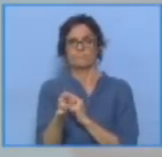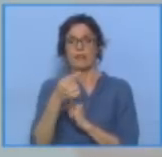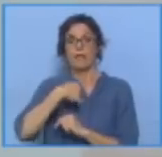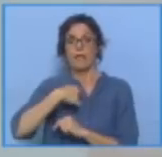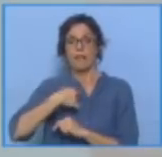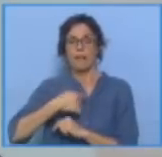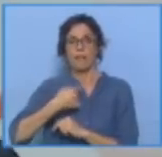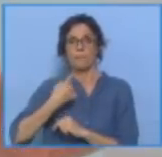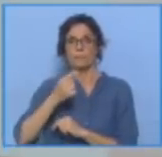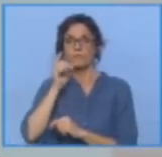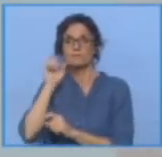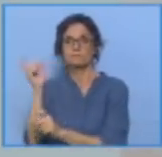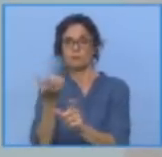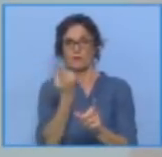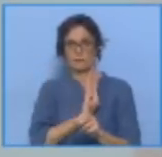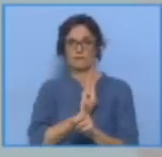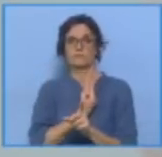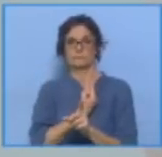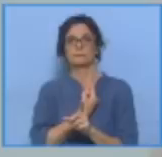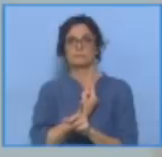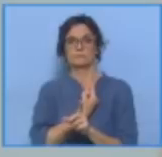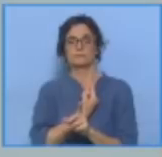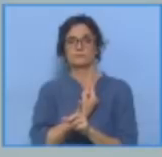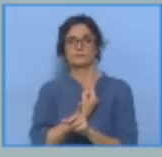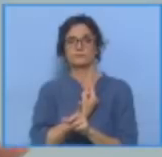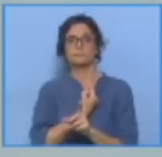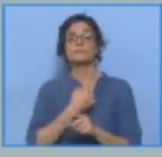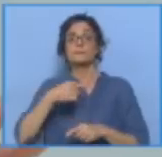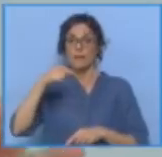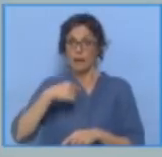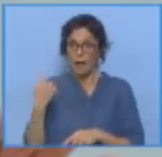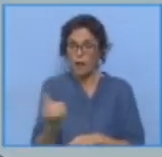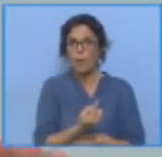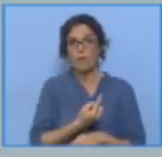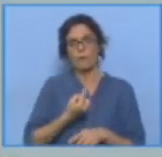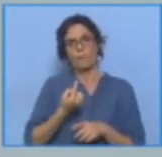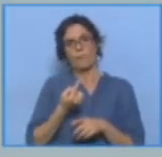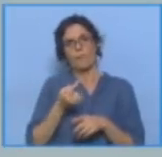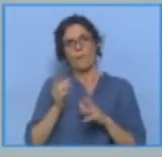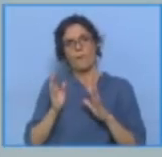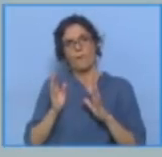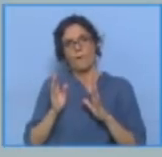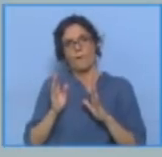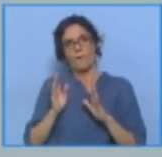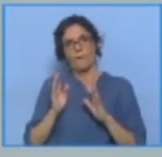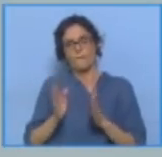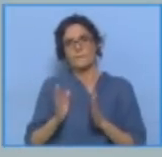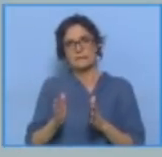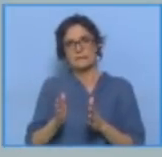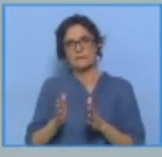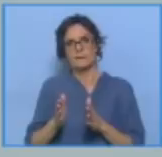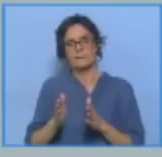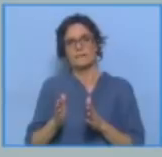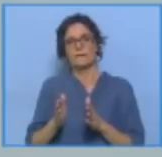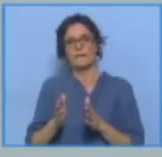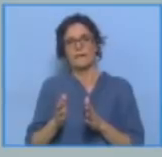muitas vezes na fé ou neste Messias de Deus. E por isso nós também precisamos deste travão que Jesus coloca aos